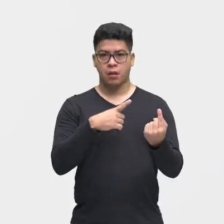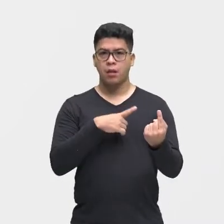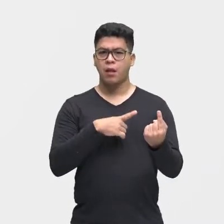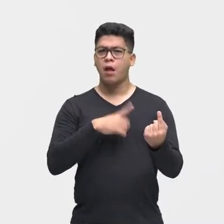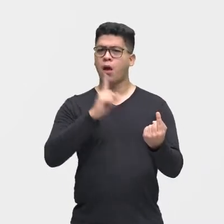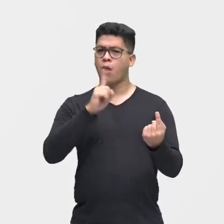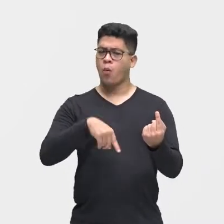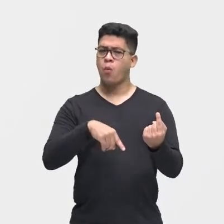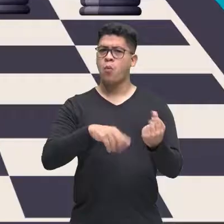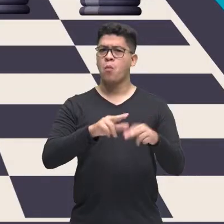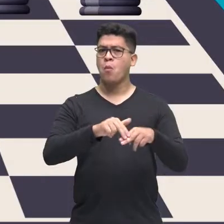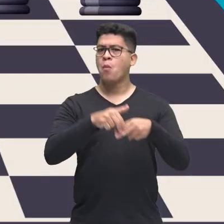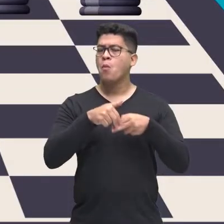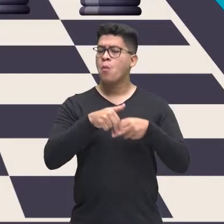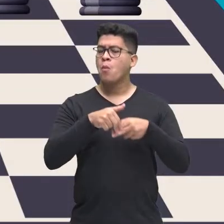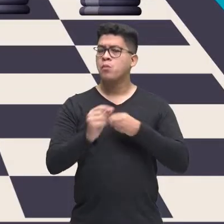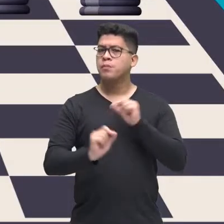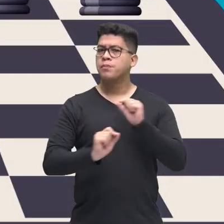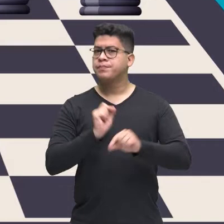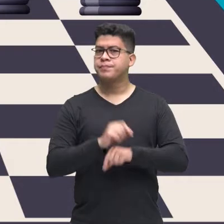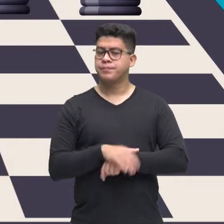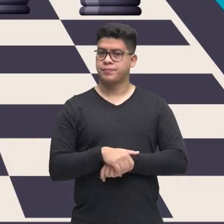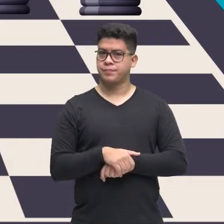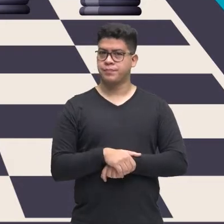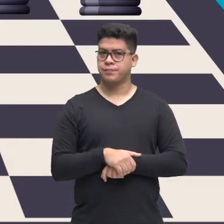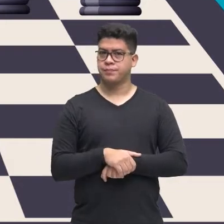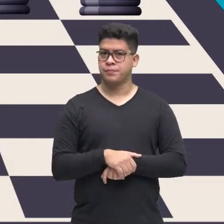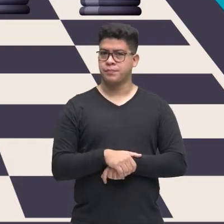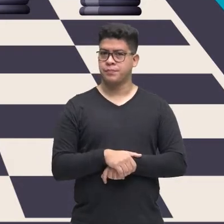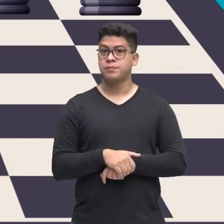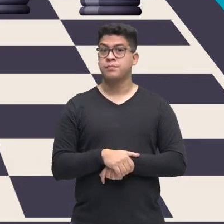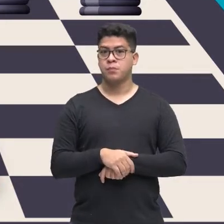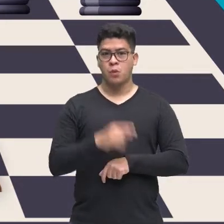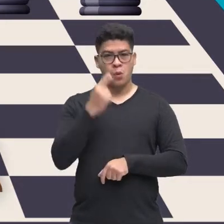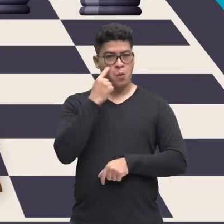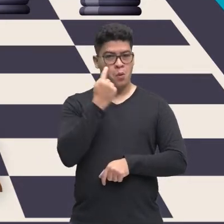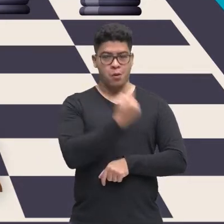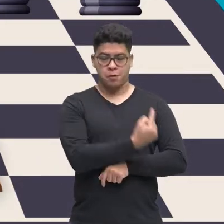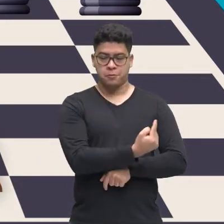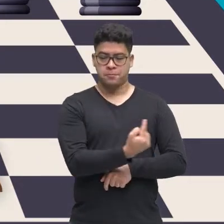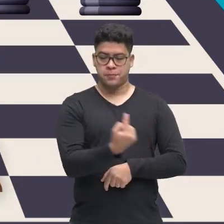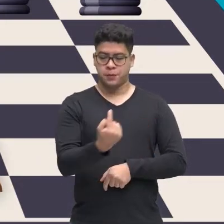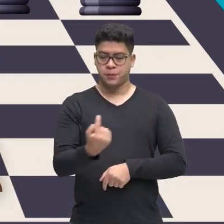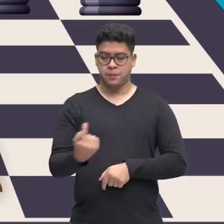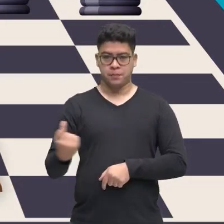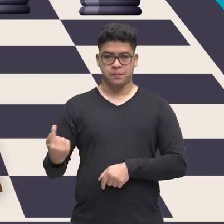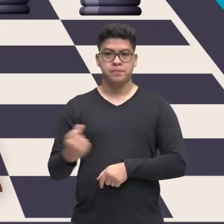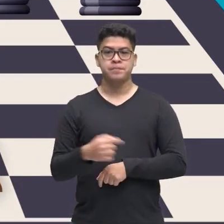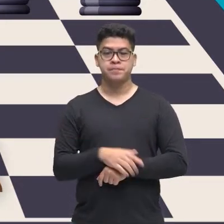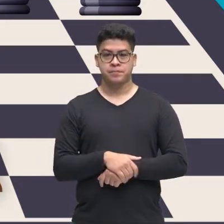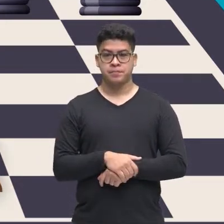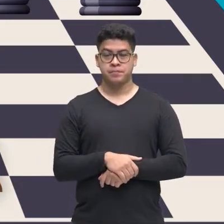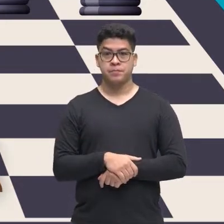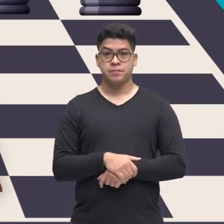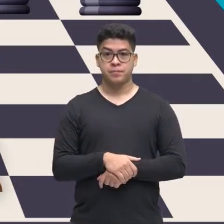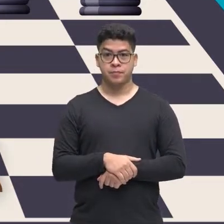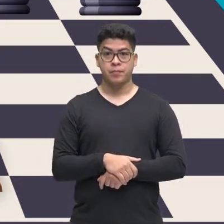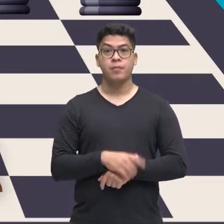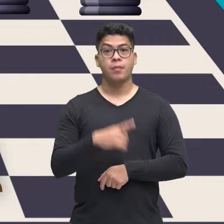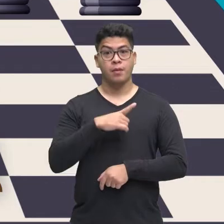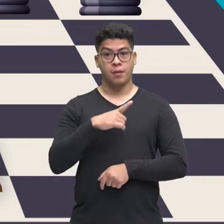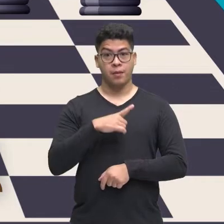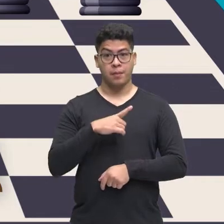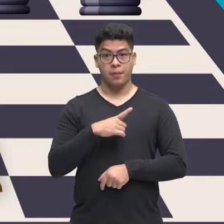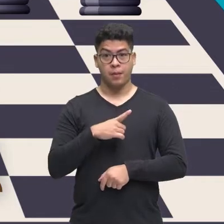Tem uma função vamos ver quais são muito bem Então observa em Aqui as nossas peças nós temos o nosso